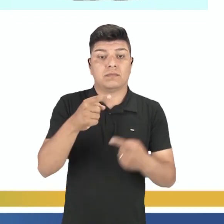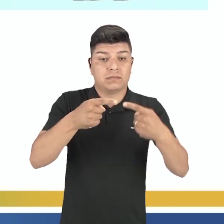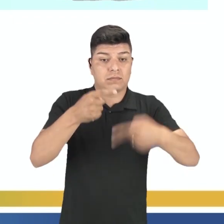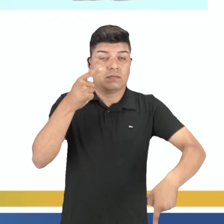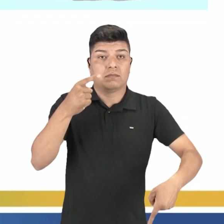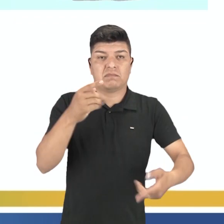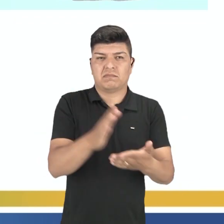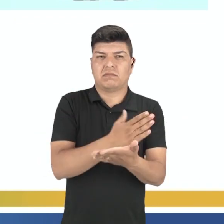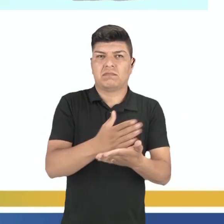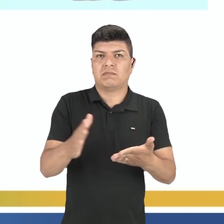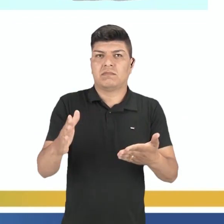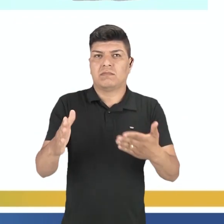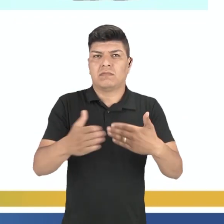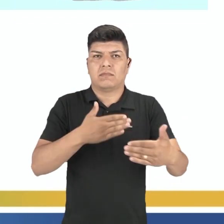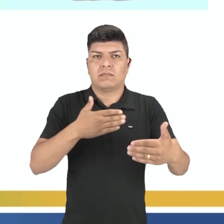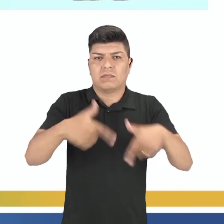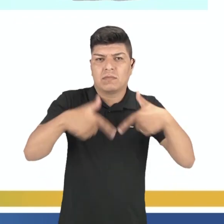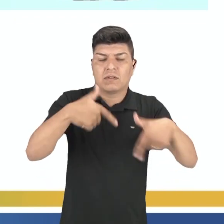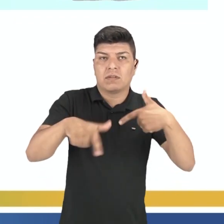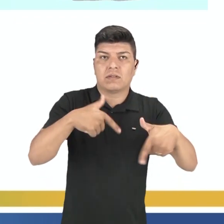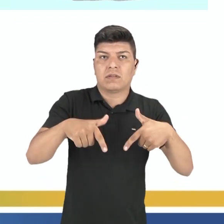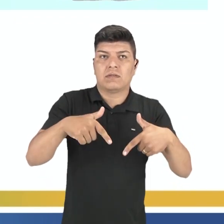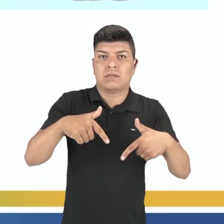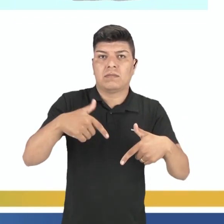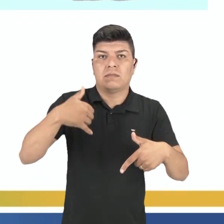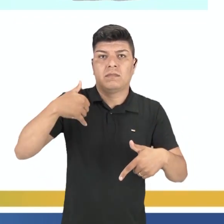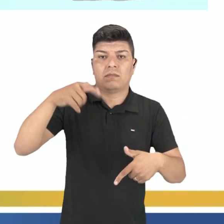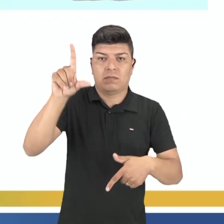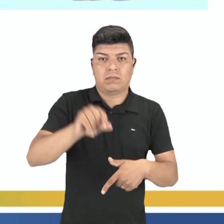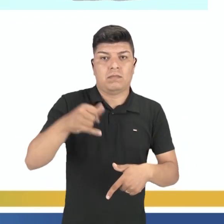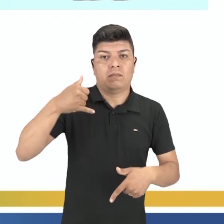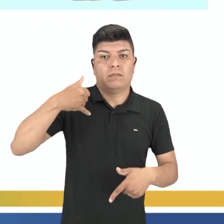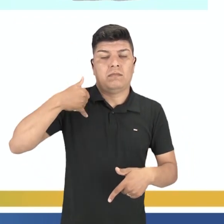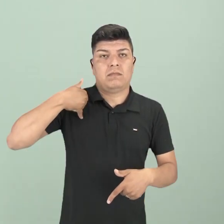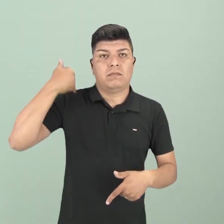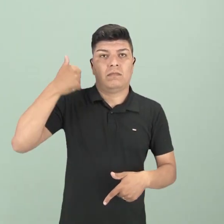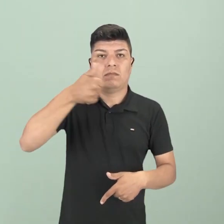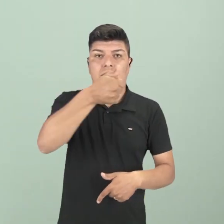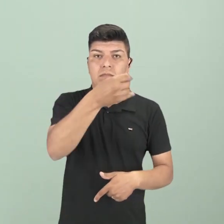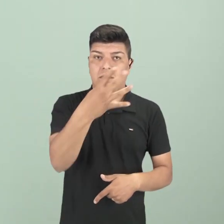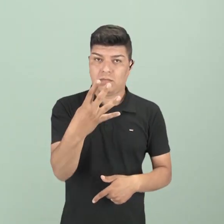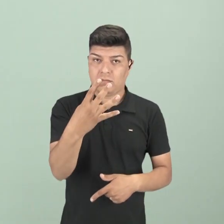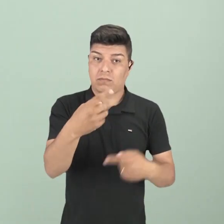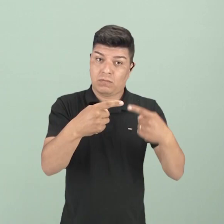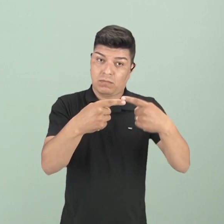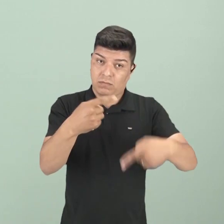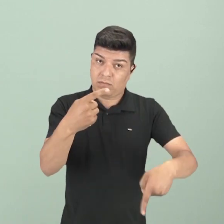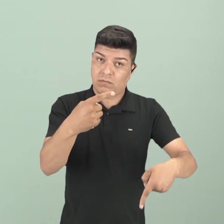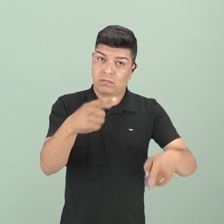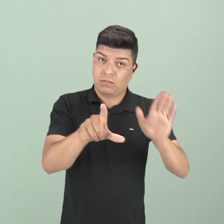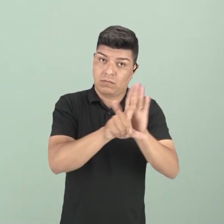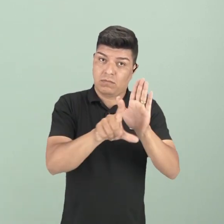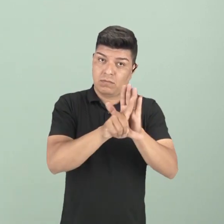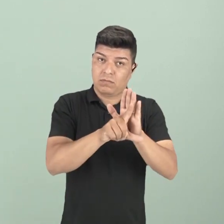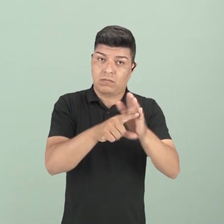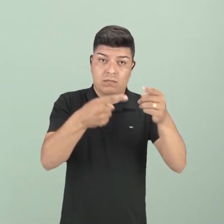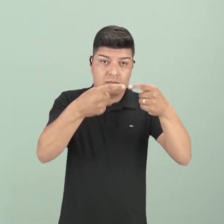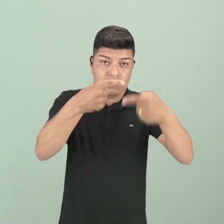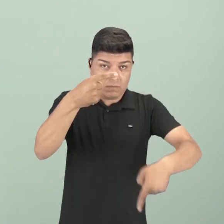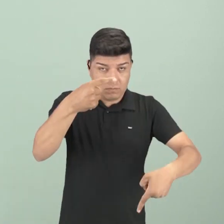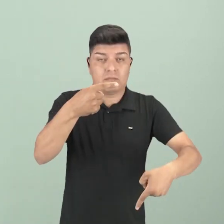proibido qualquer trabalho a menores, observamos que é uma lei de proibição. Ele proíbe que você